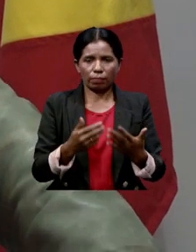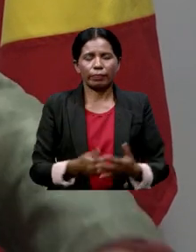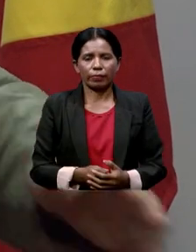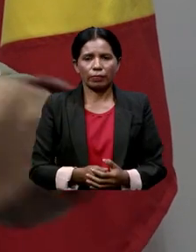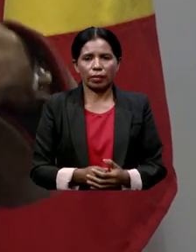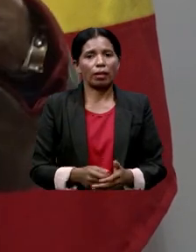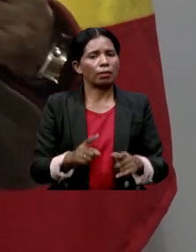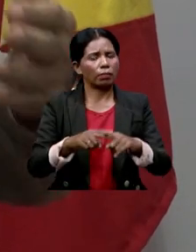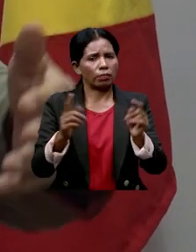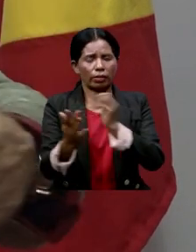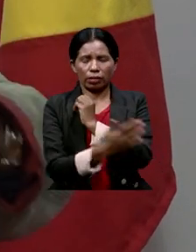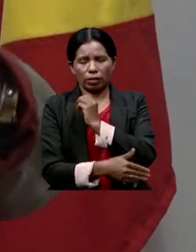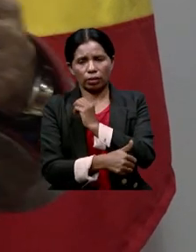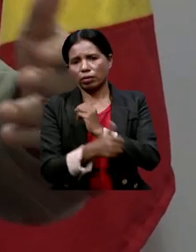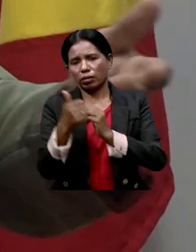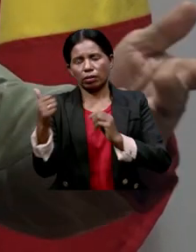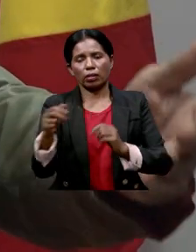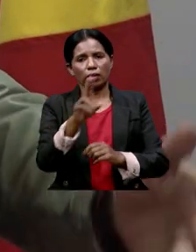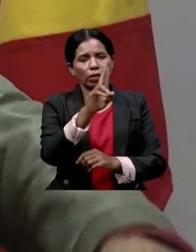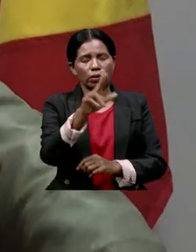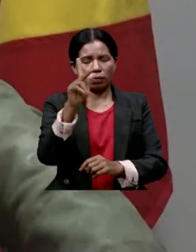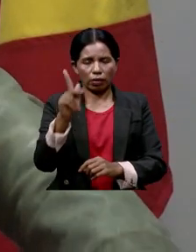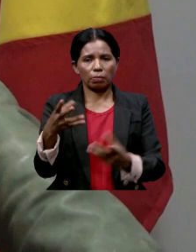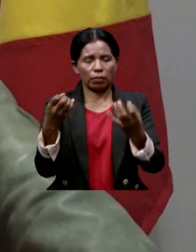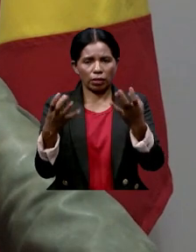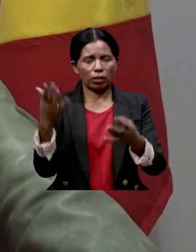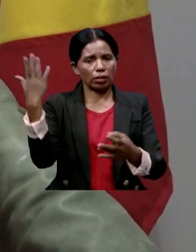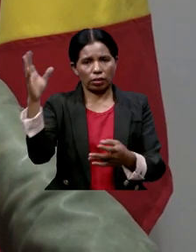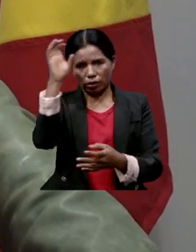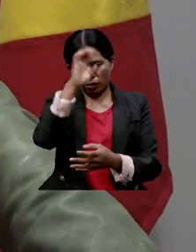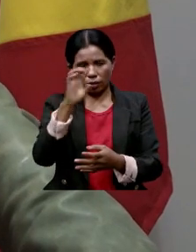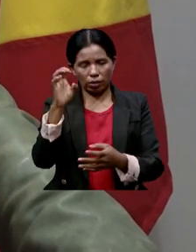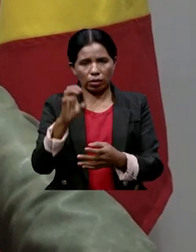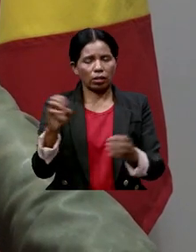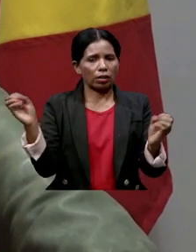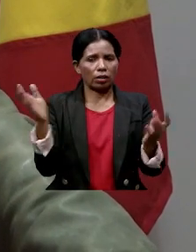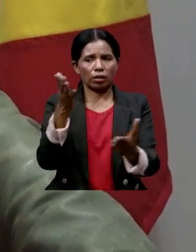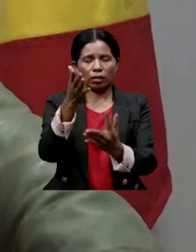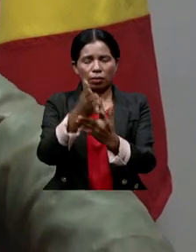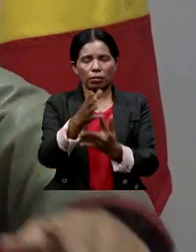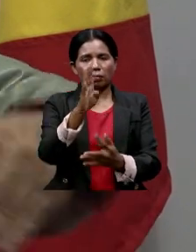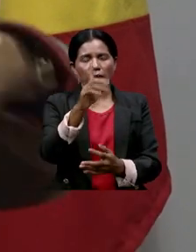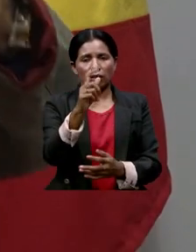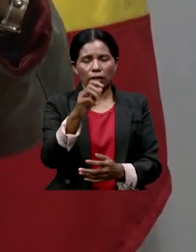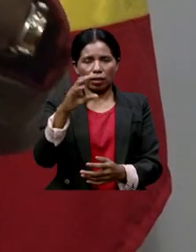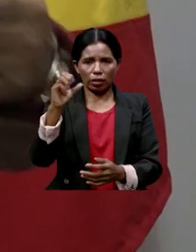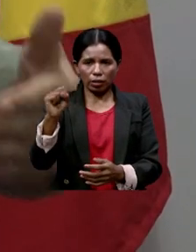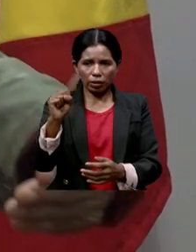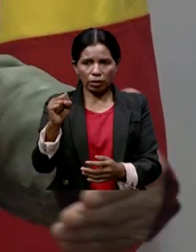Portanto, mas vê, raiz em Inglaterra e Lubuquida está em Europa. La tama ia be 10, né? Se calhar,